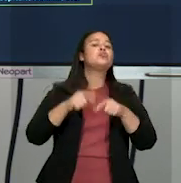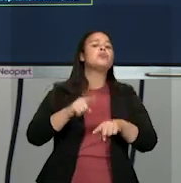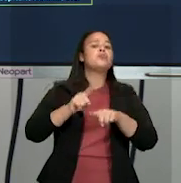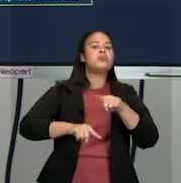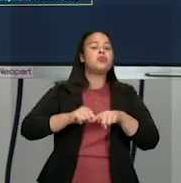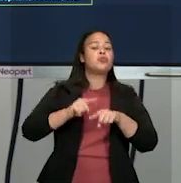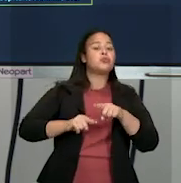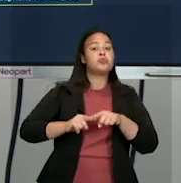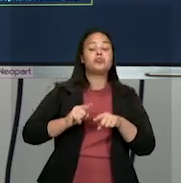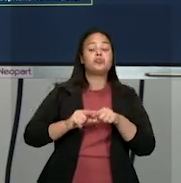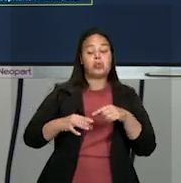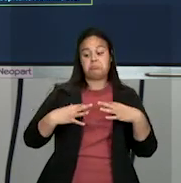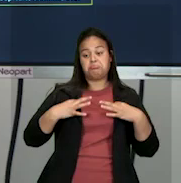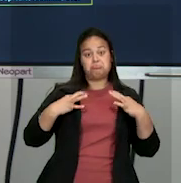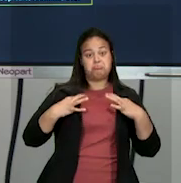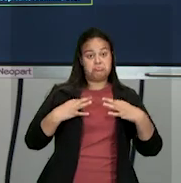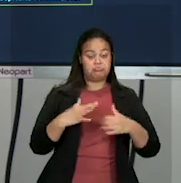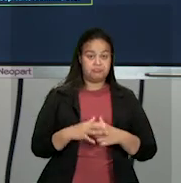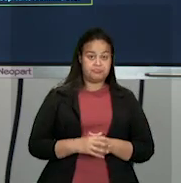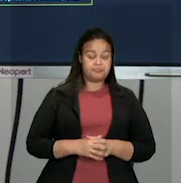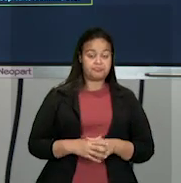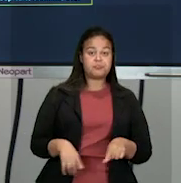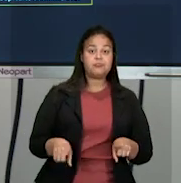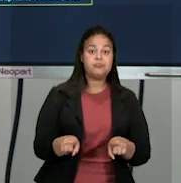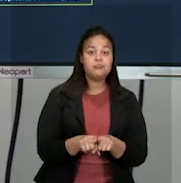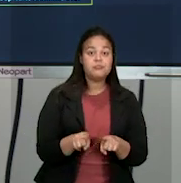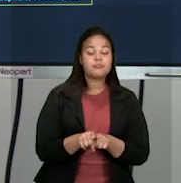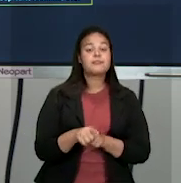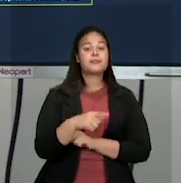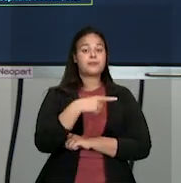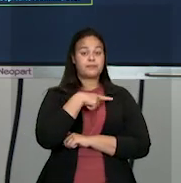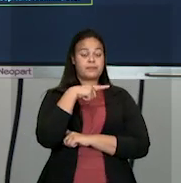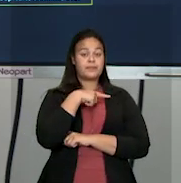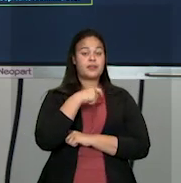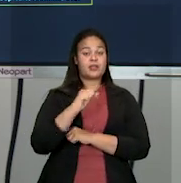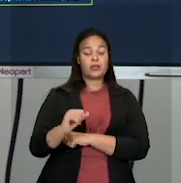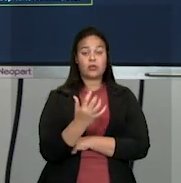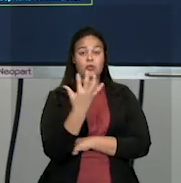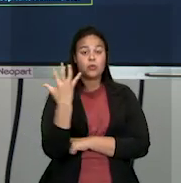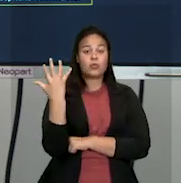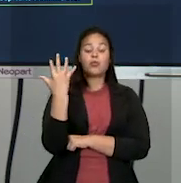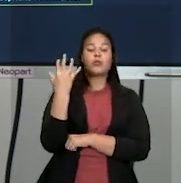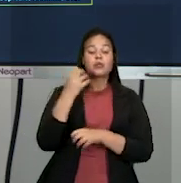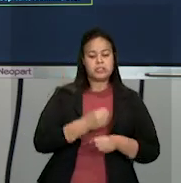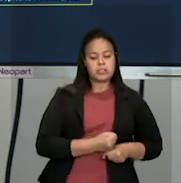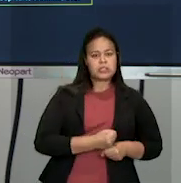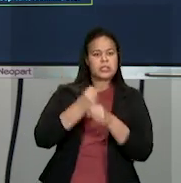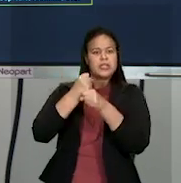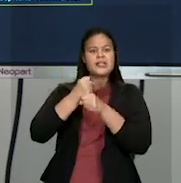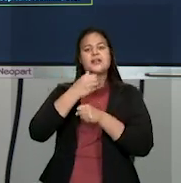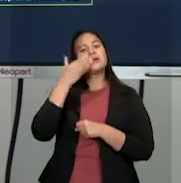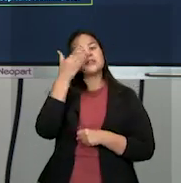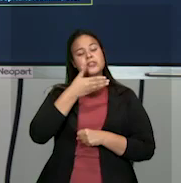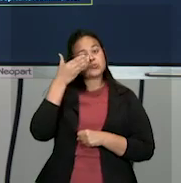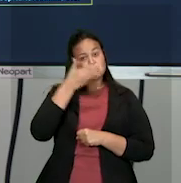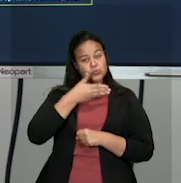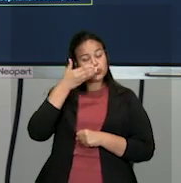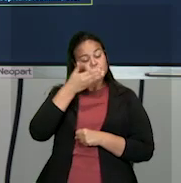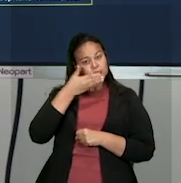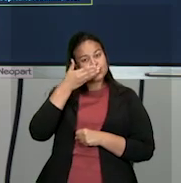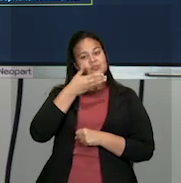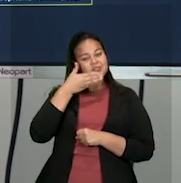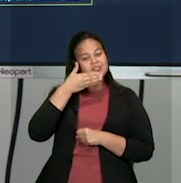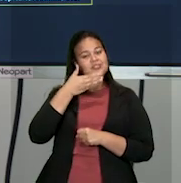têxteis. E nós temos também, por exemplo, a plantação de cana-de-açúcar, que além de